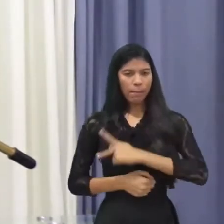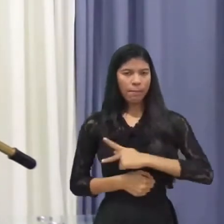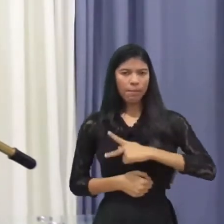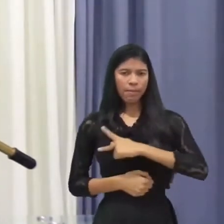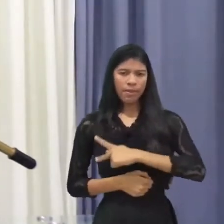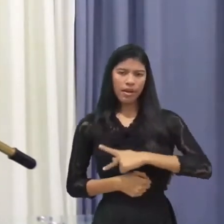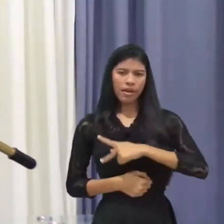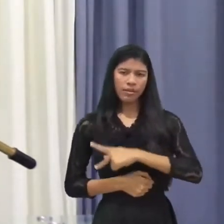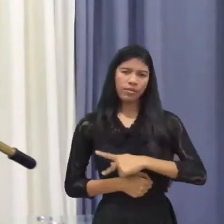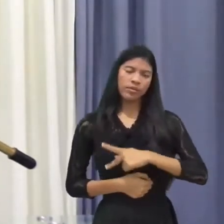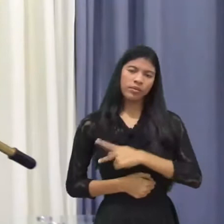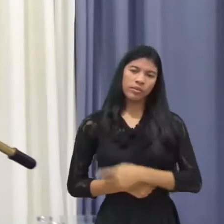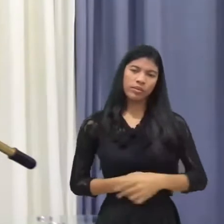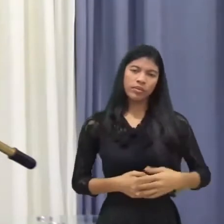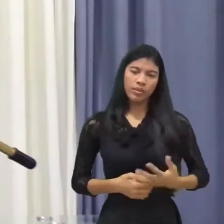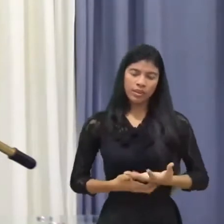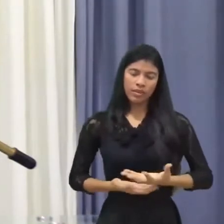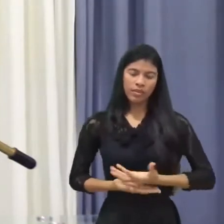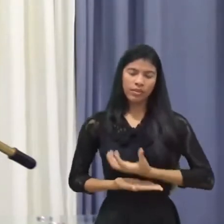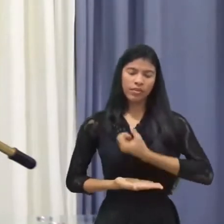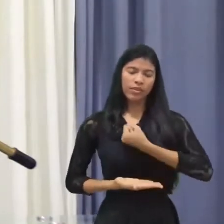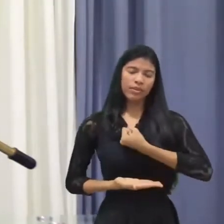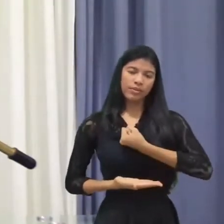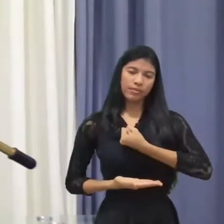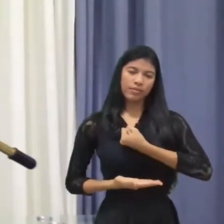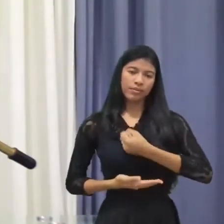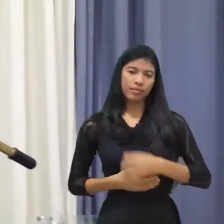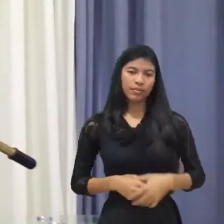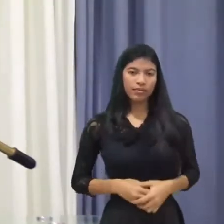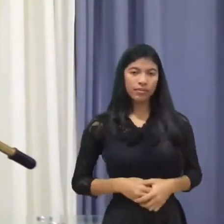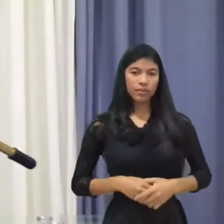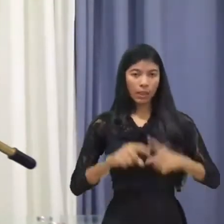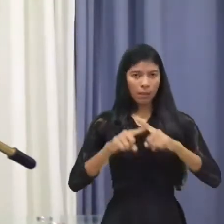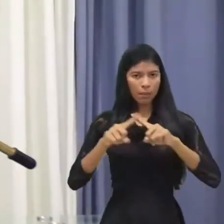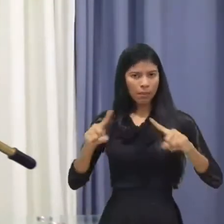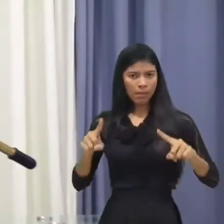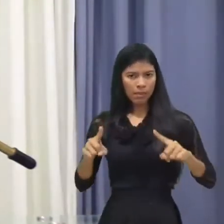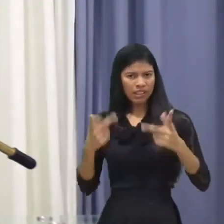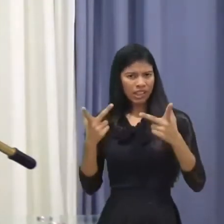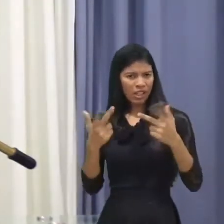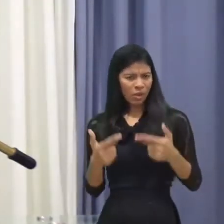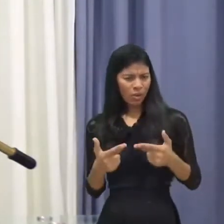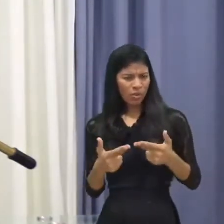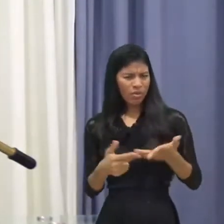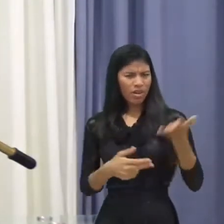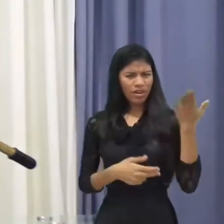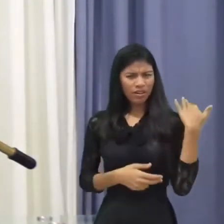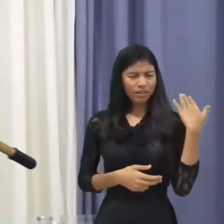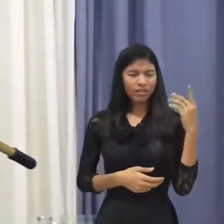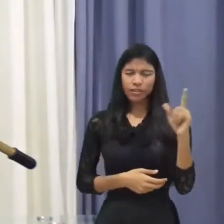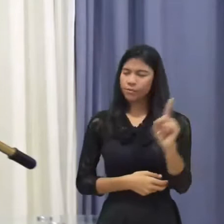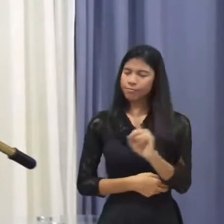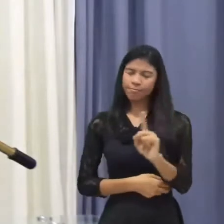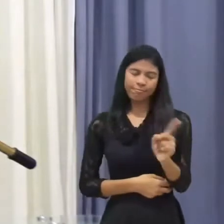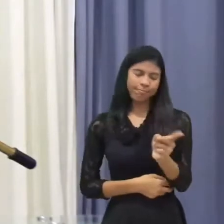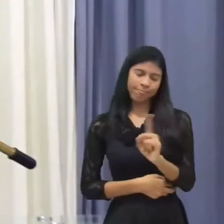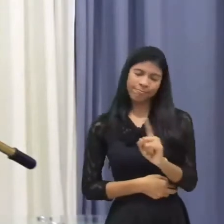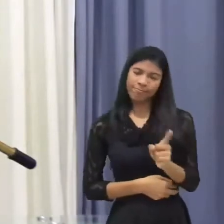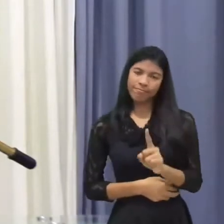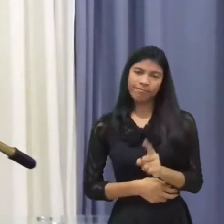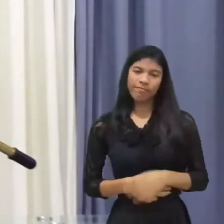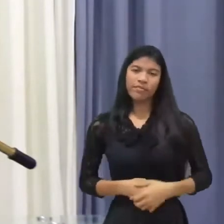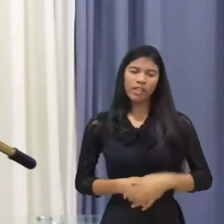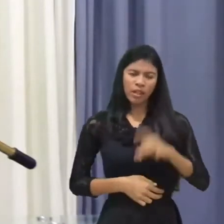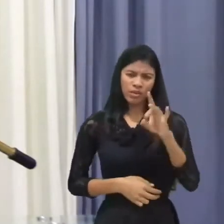convertê-lo, louvado seja o Senhor. Mas como dantes, não. Depois que ele ressuscitou, só